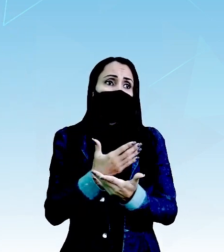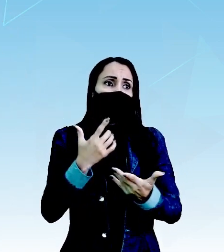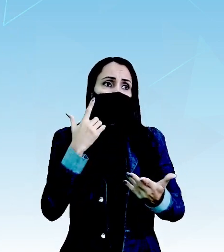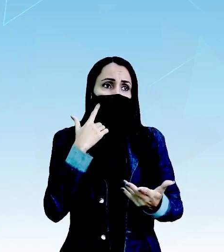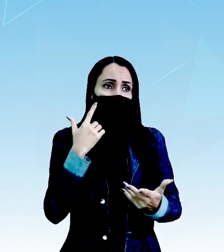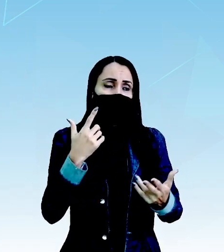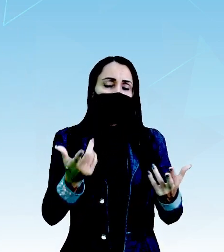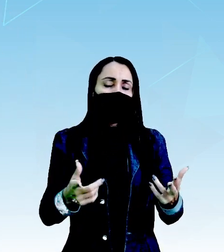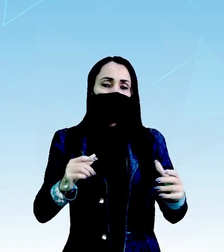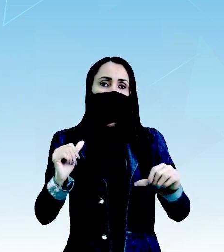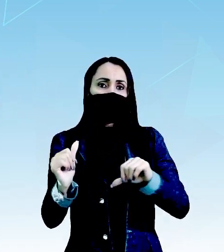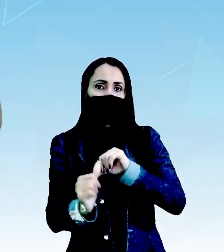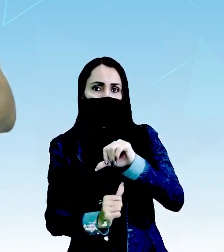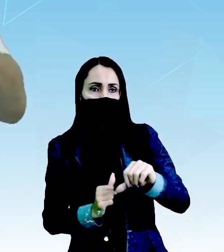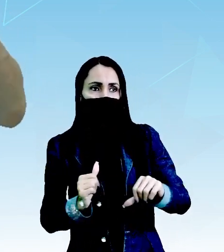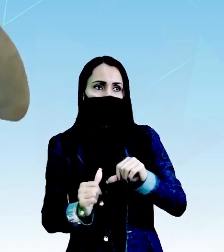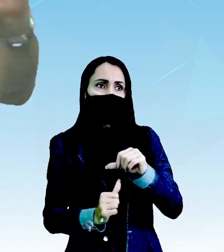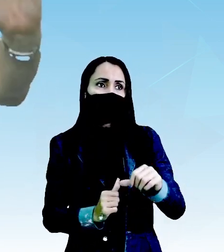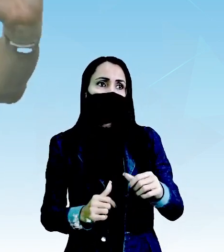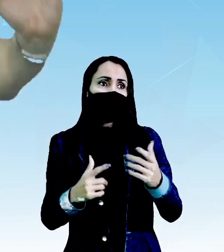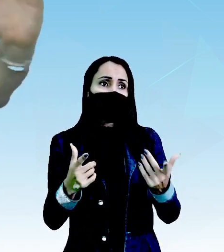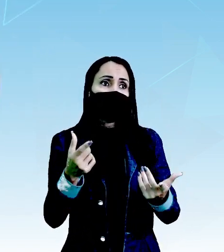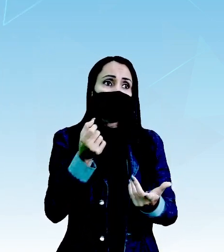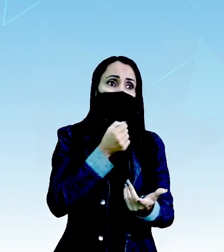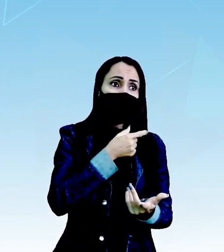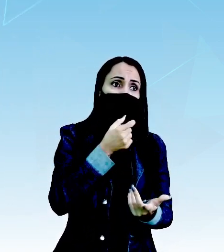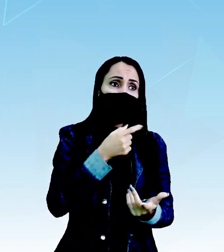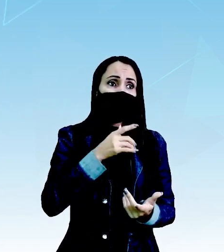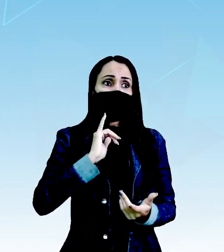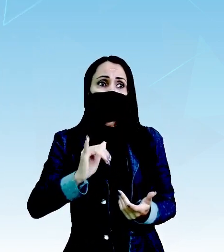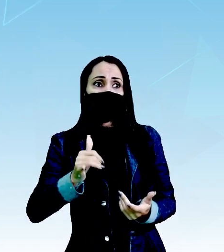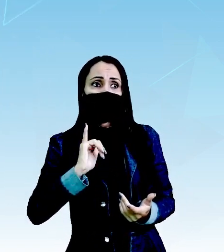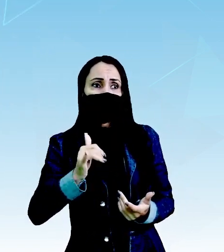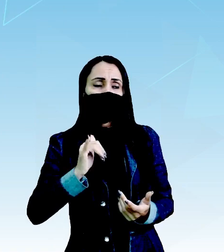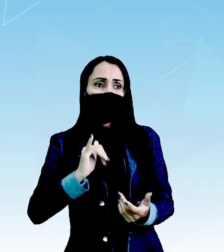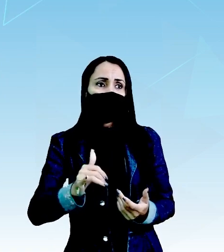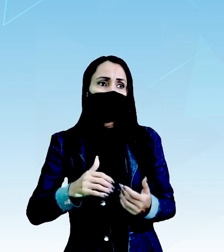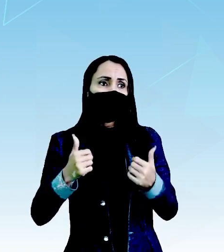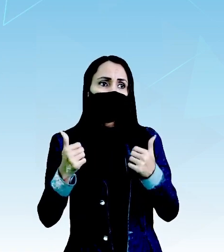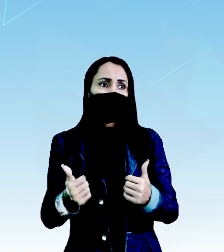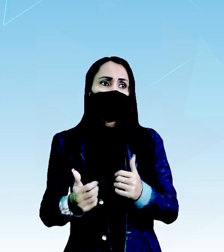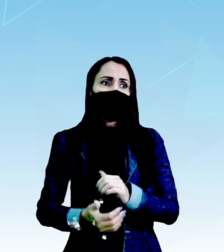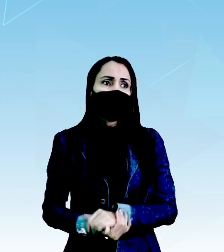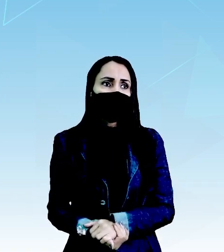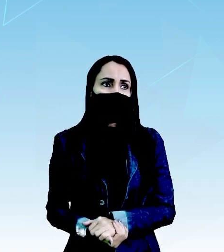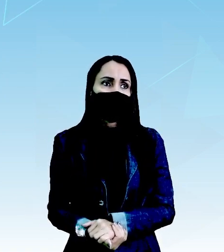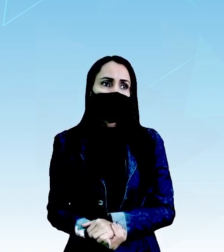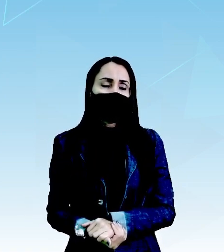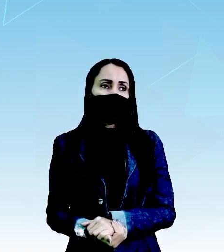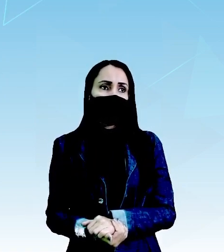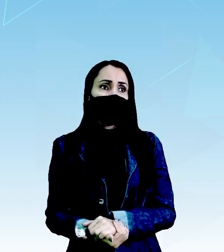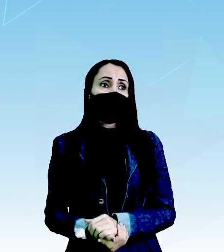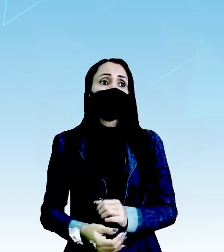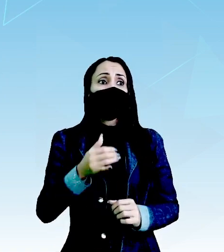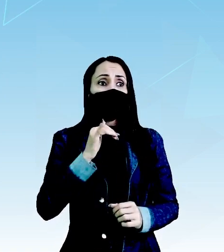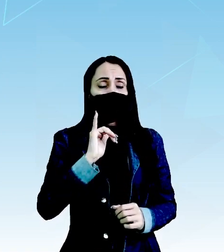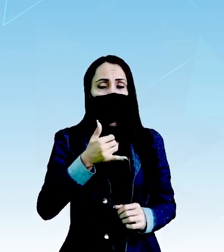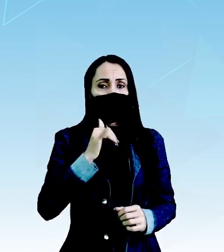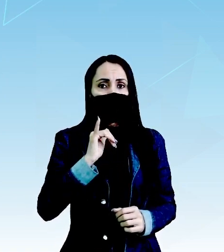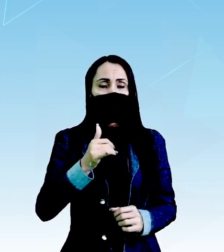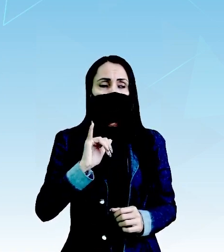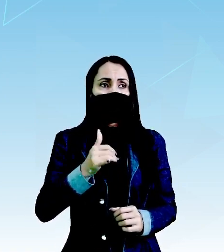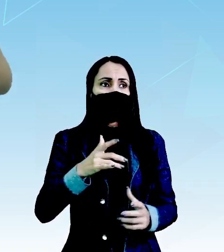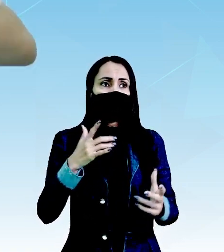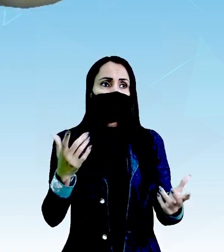subversão da ordem. Então a piada é uma narrativa, certo? É uma narrativa